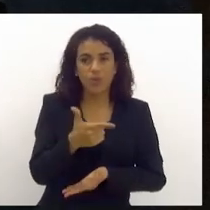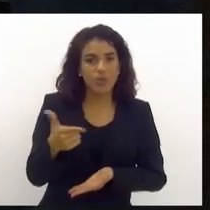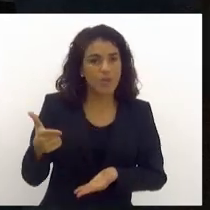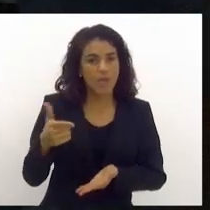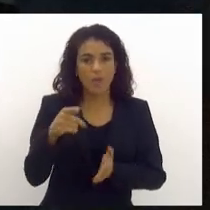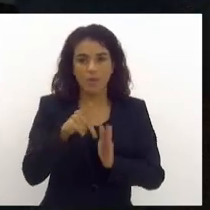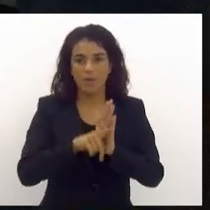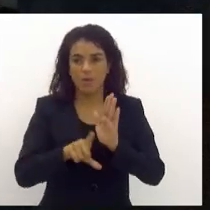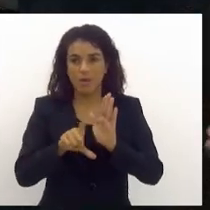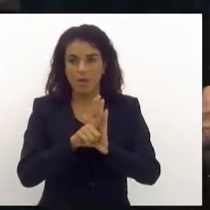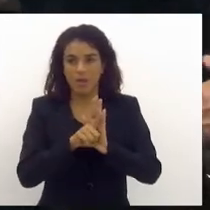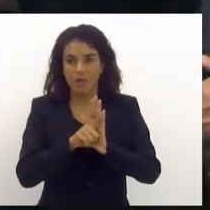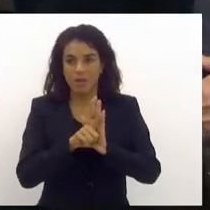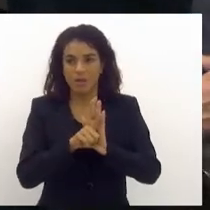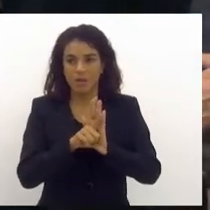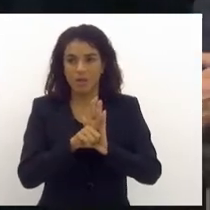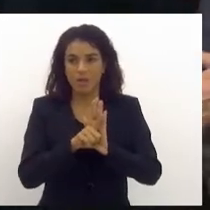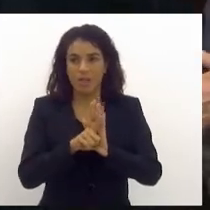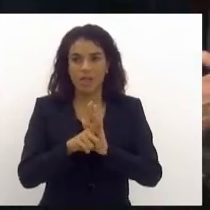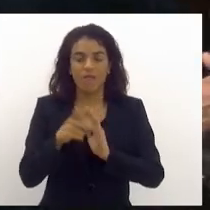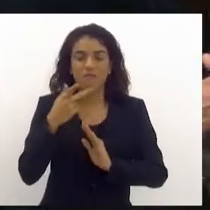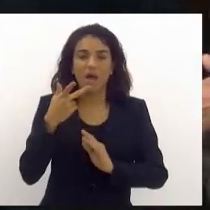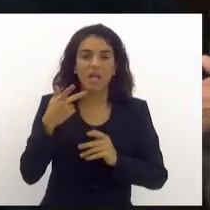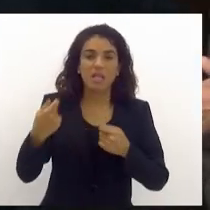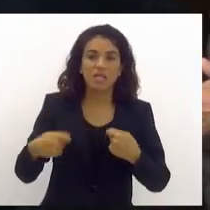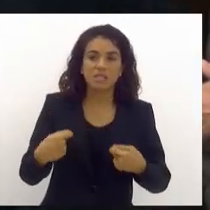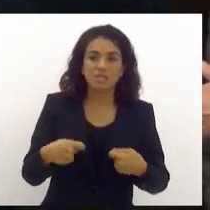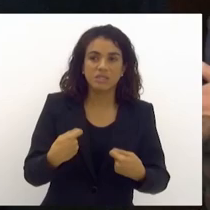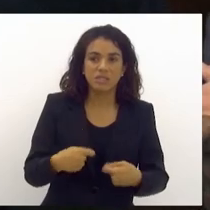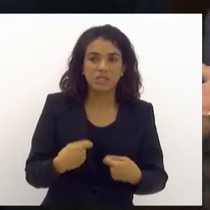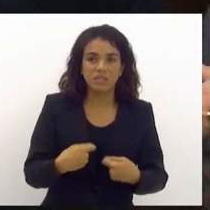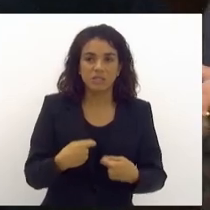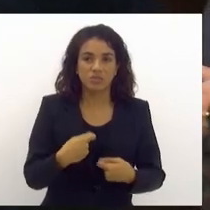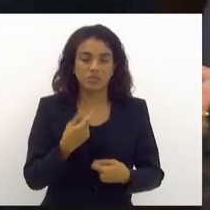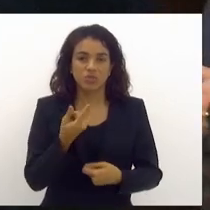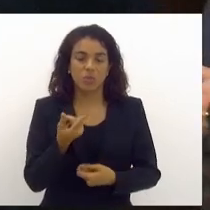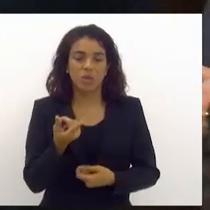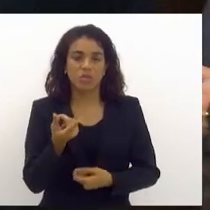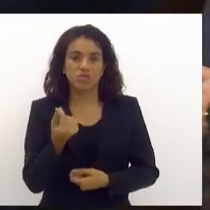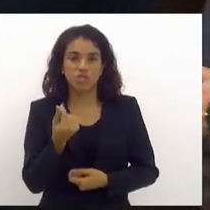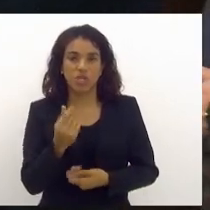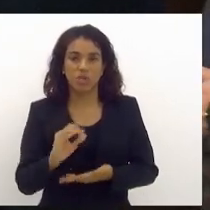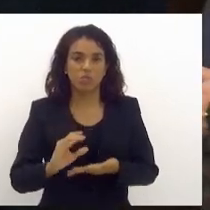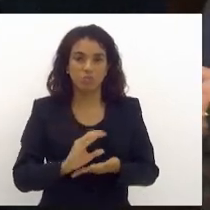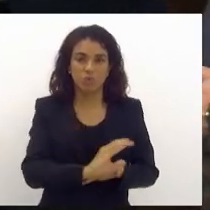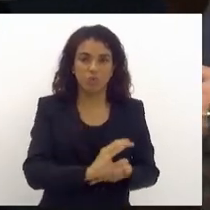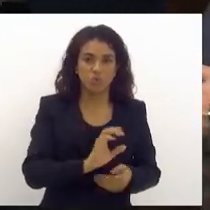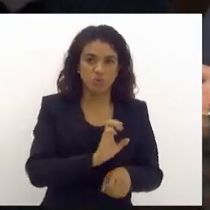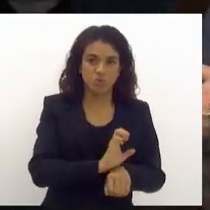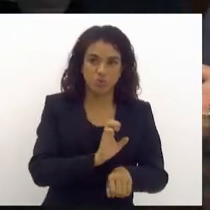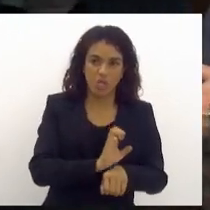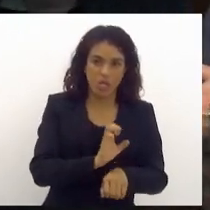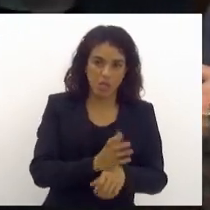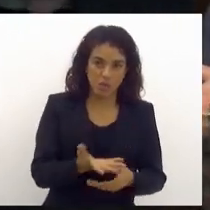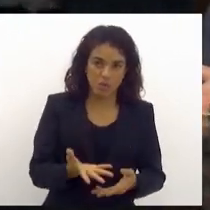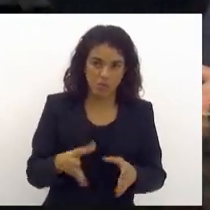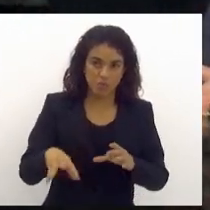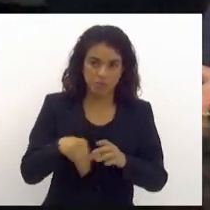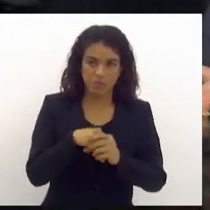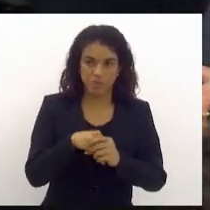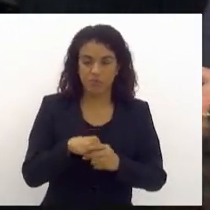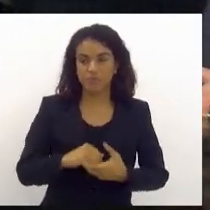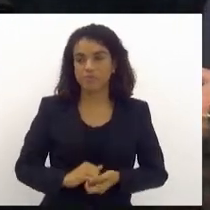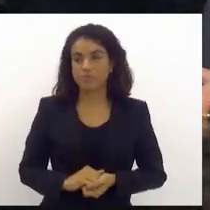Não existe um projeto de lei, o deputado, que se necessite e implique a aplicação de recursos do Estado para que o benefício seja implementado.